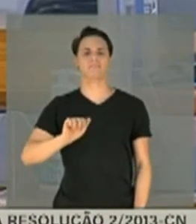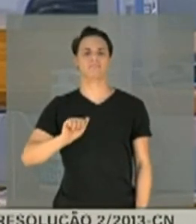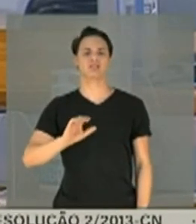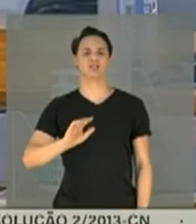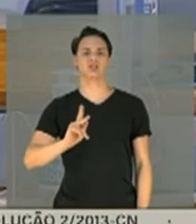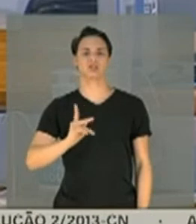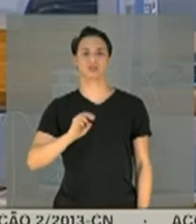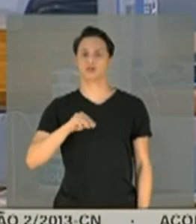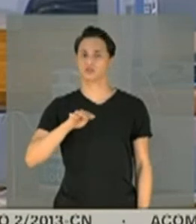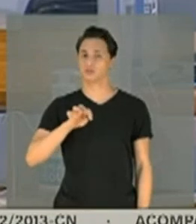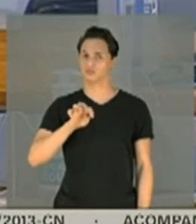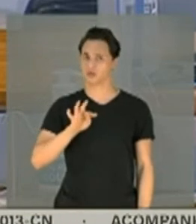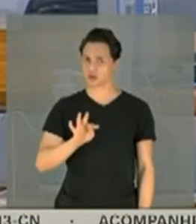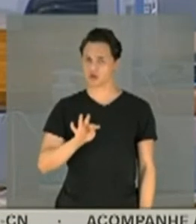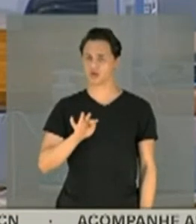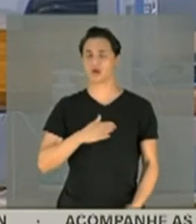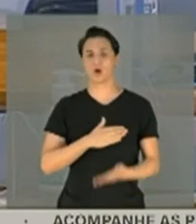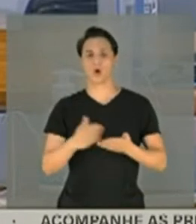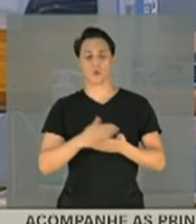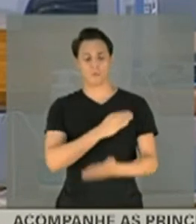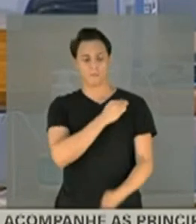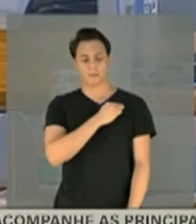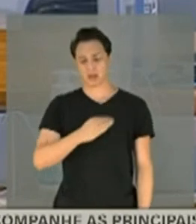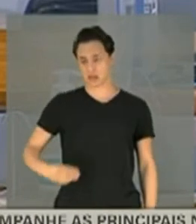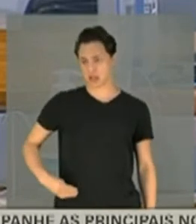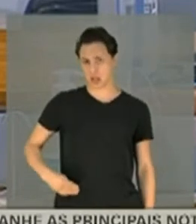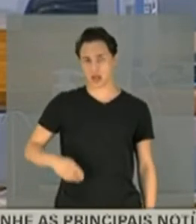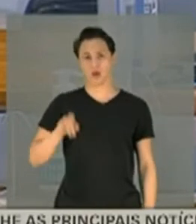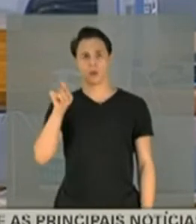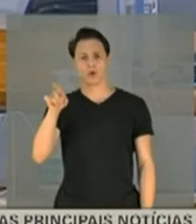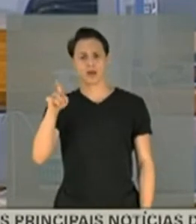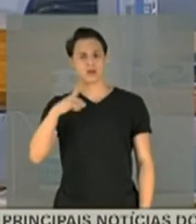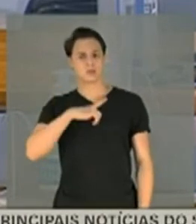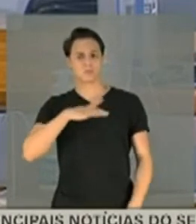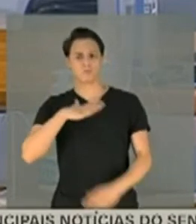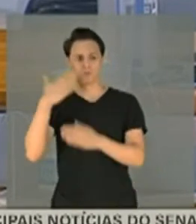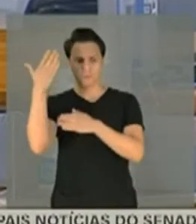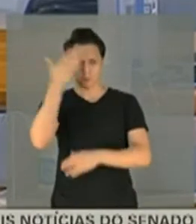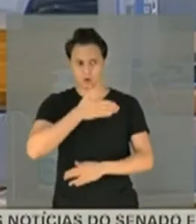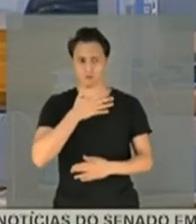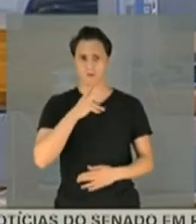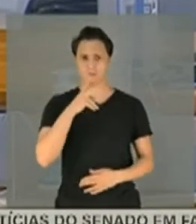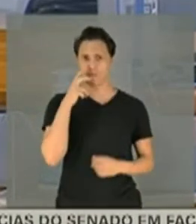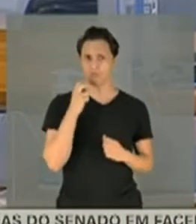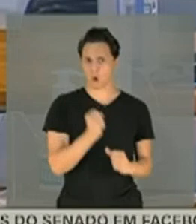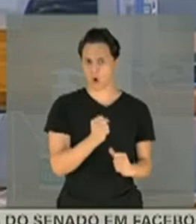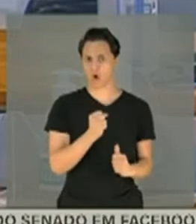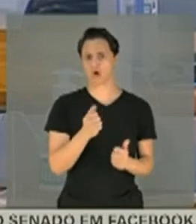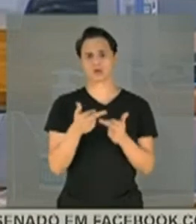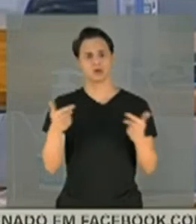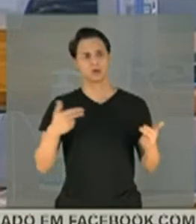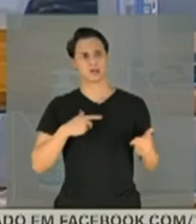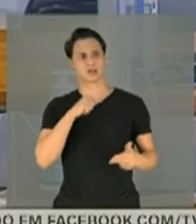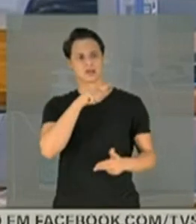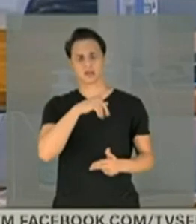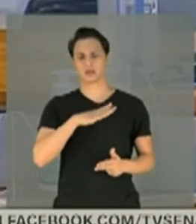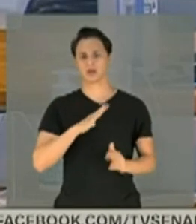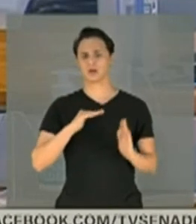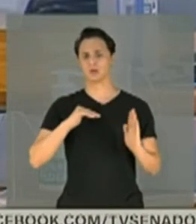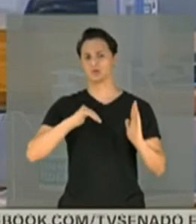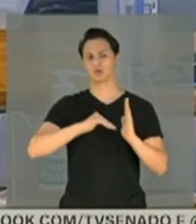indícios fortes apresentados para todos nós em requerimentos no plenário do